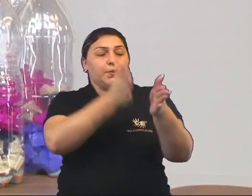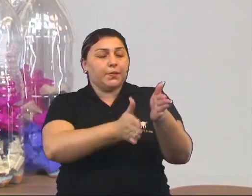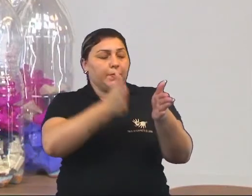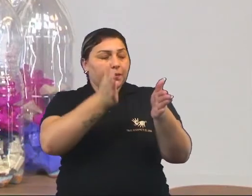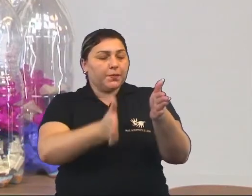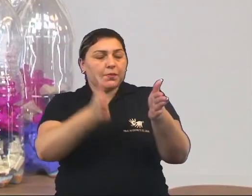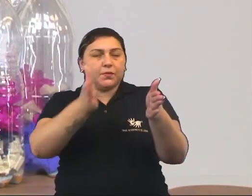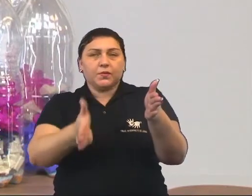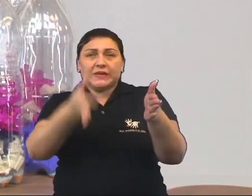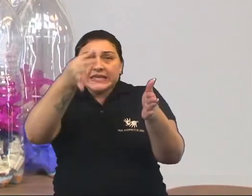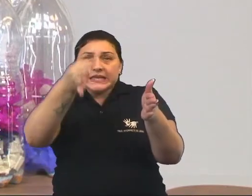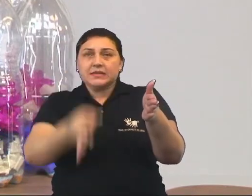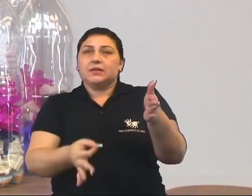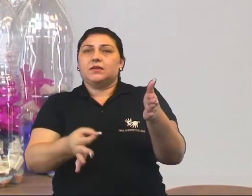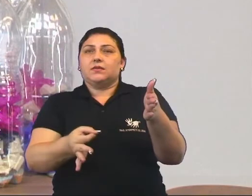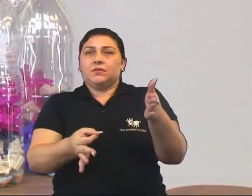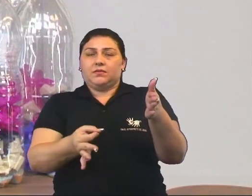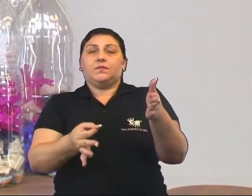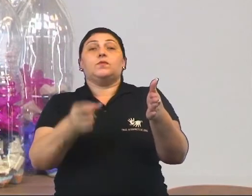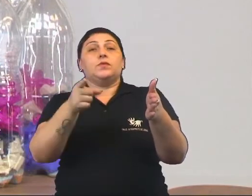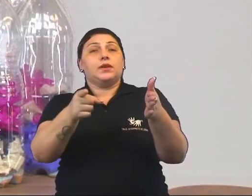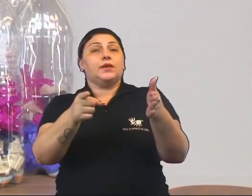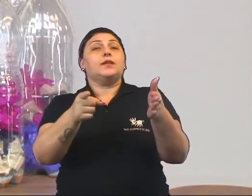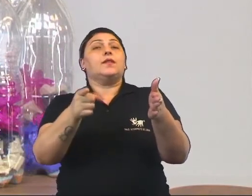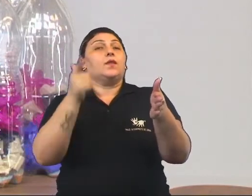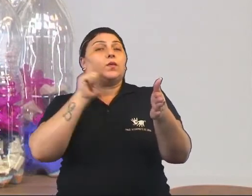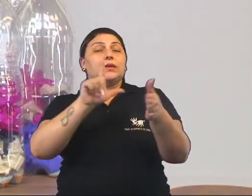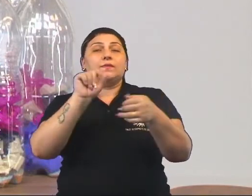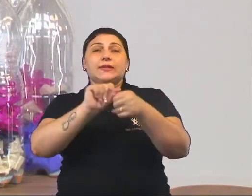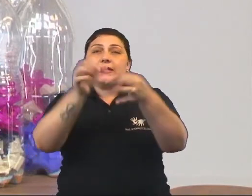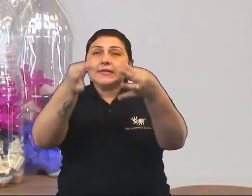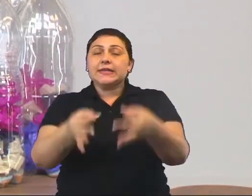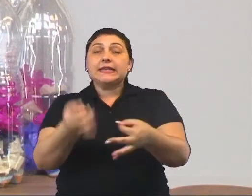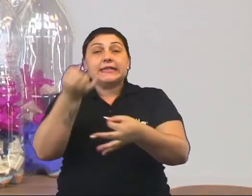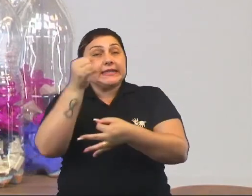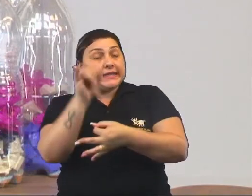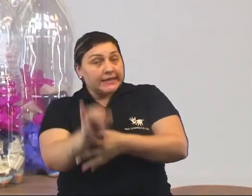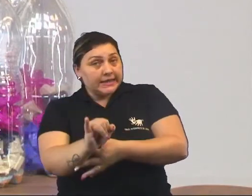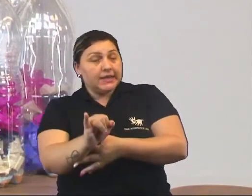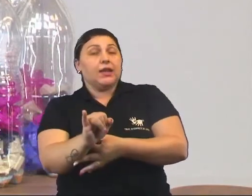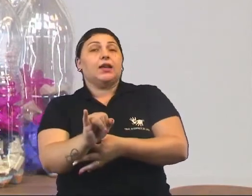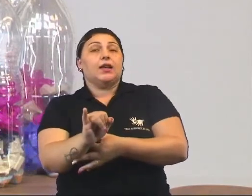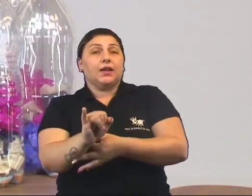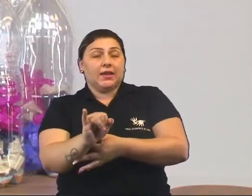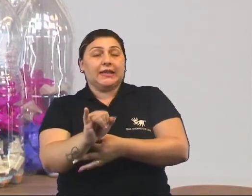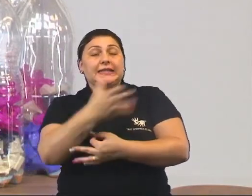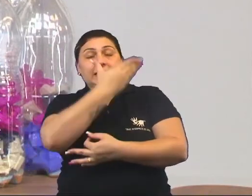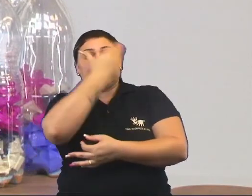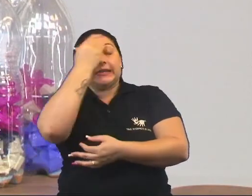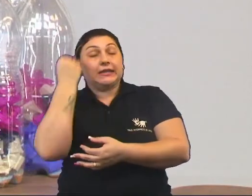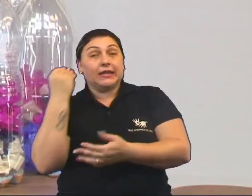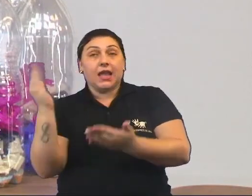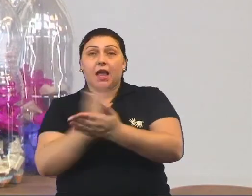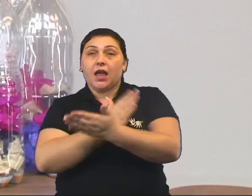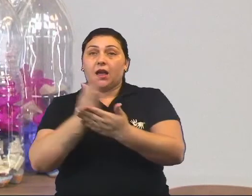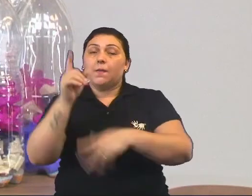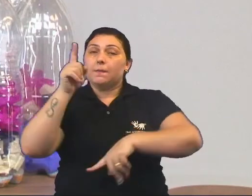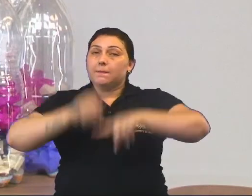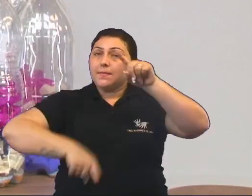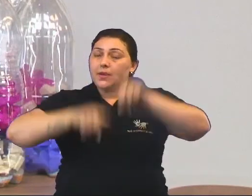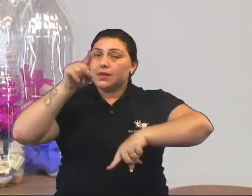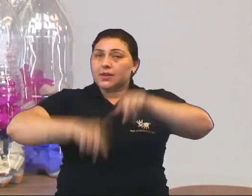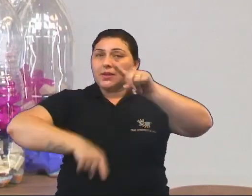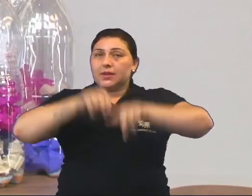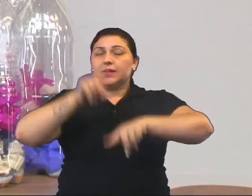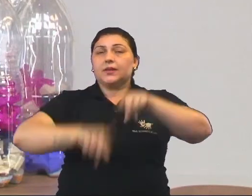passo a passo direitinho. Assim você não vai errar. E se porventura você acabou esquecendo algum dos materiais,